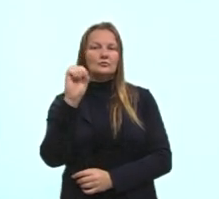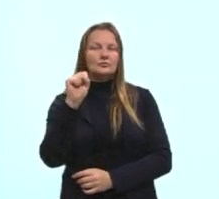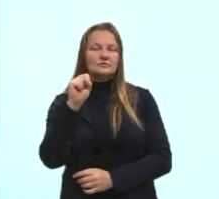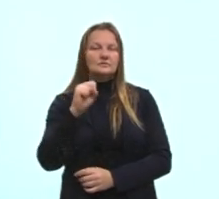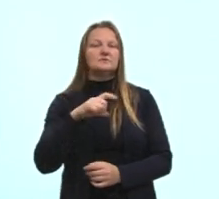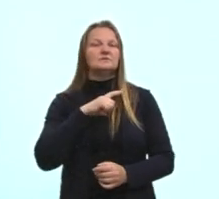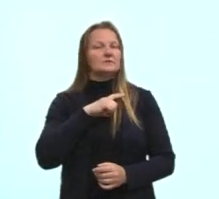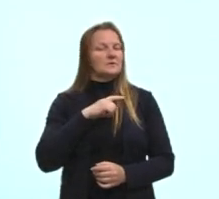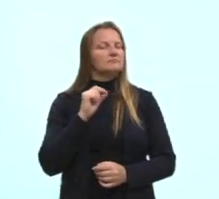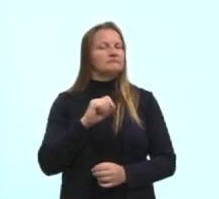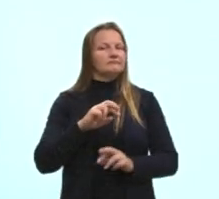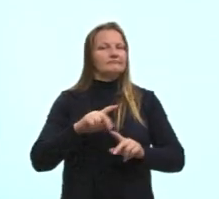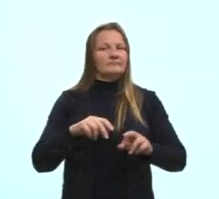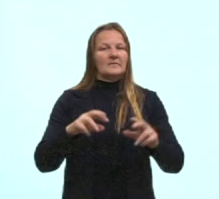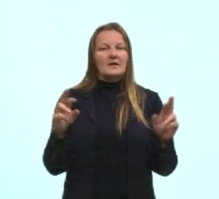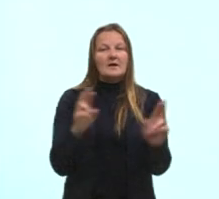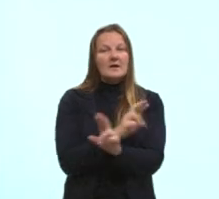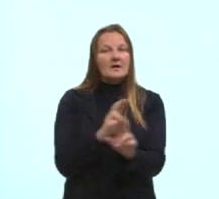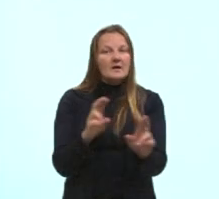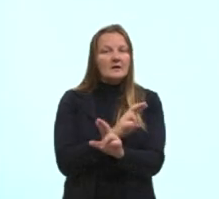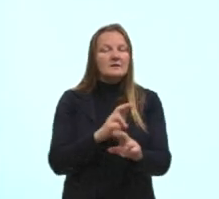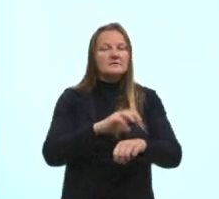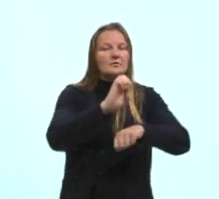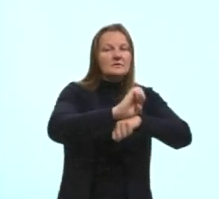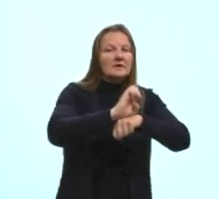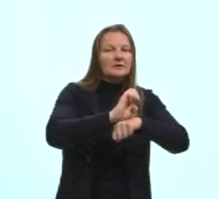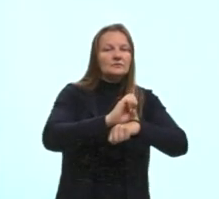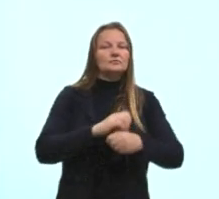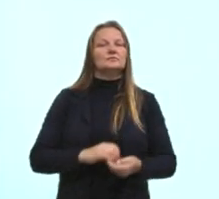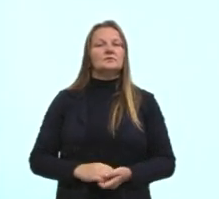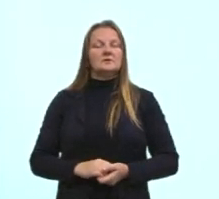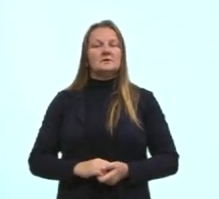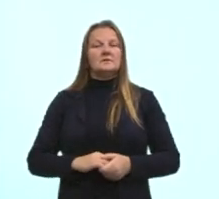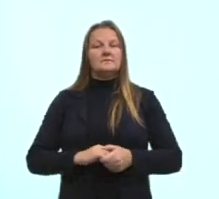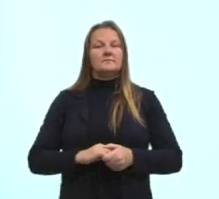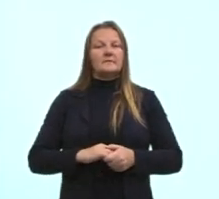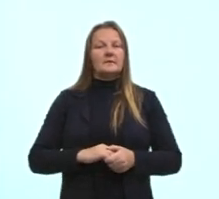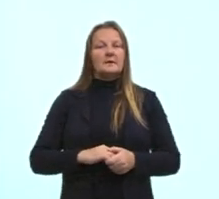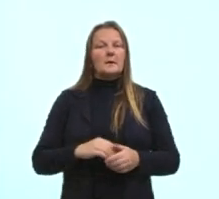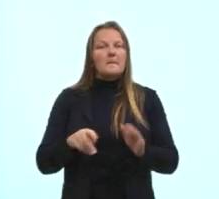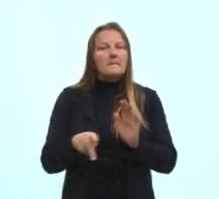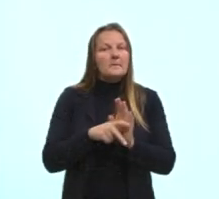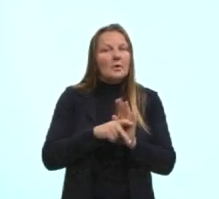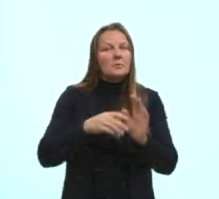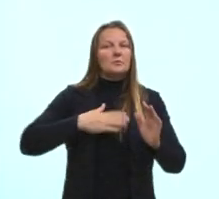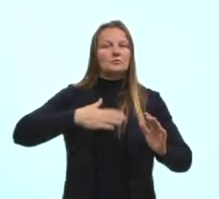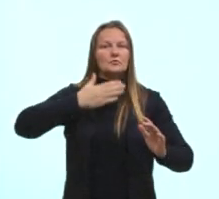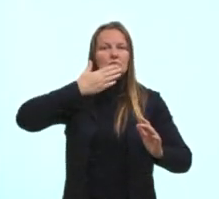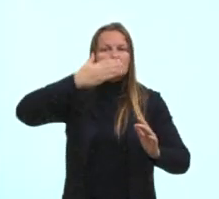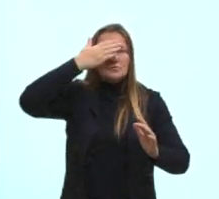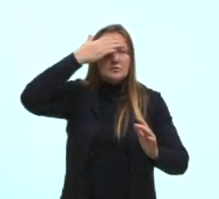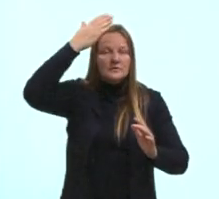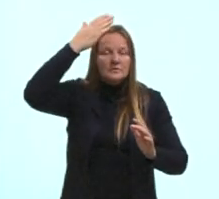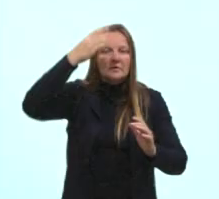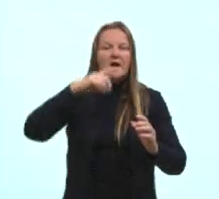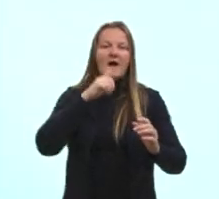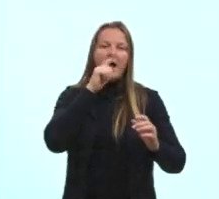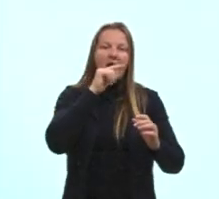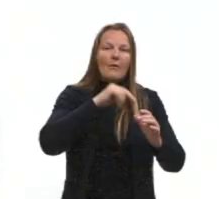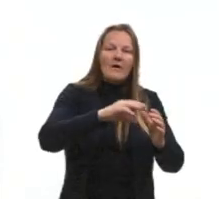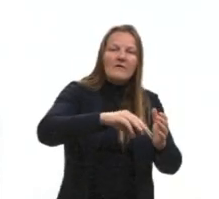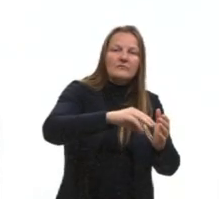árabe sobre a relação aí do Estado islâmico justamente nessa região aqui nós temos muita água certo